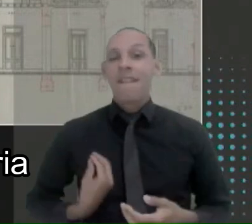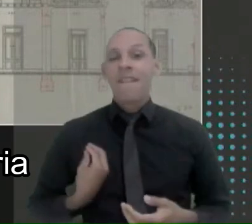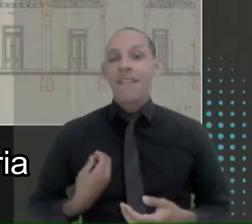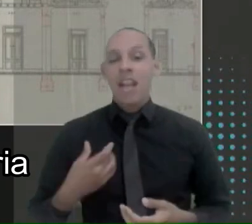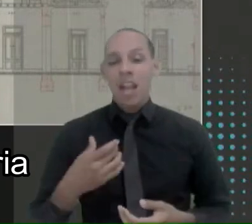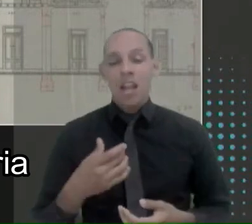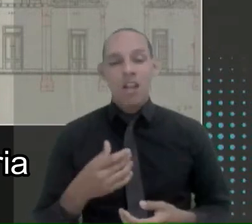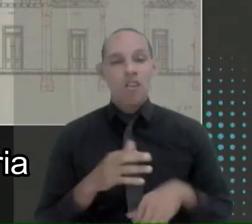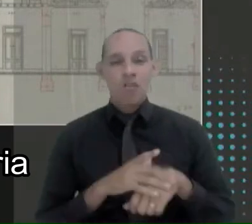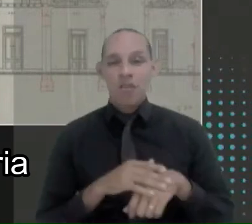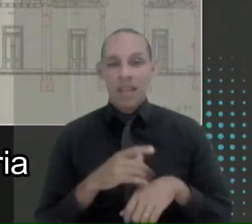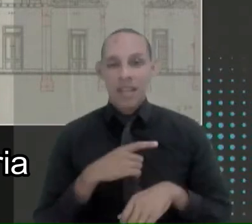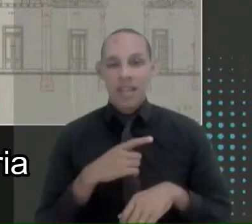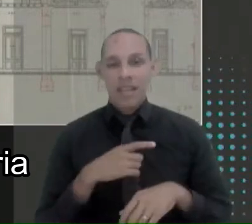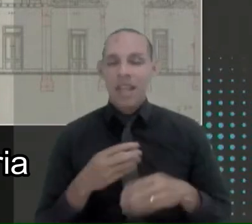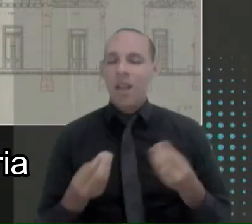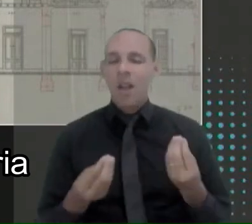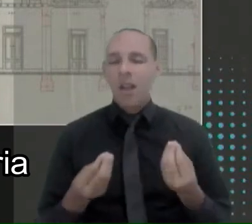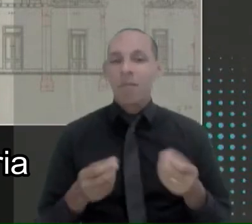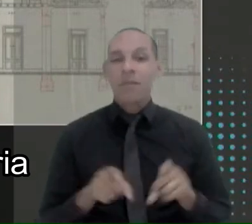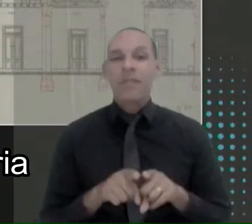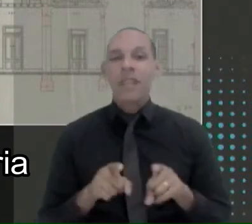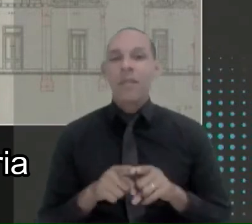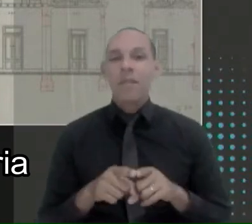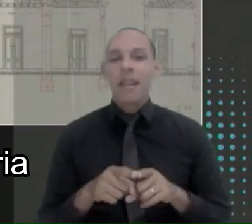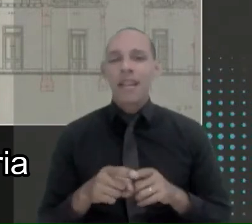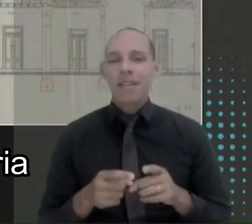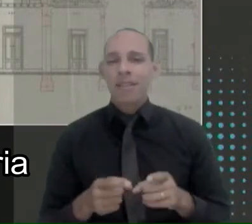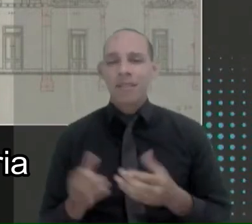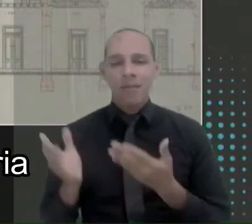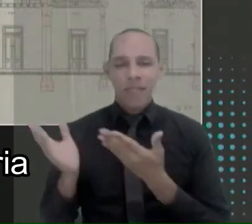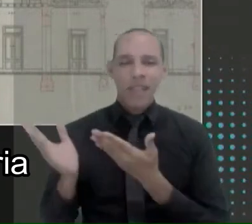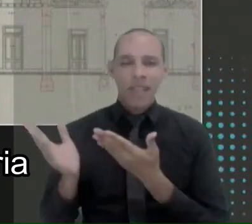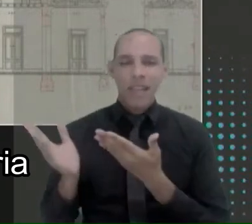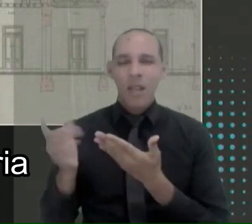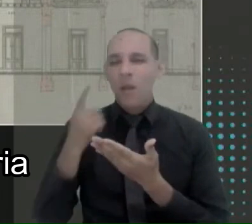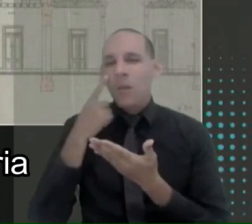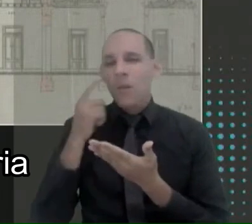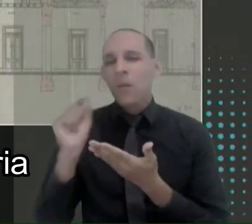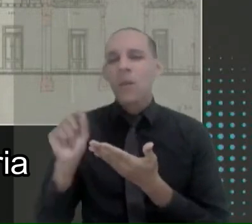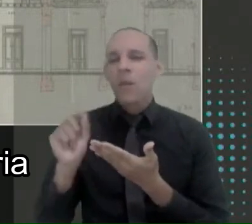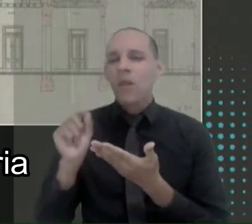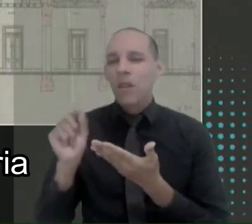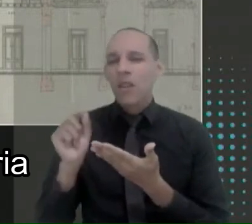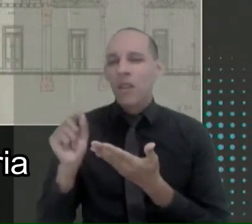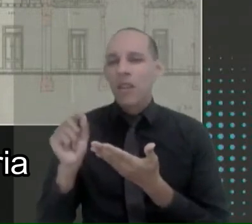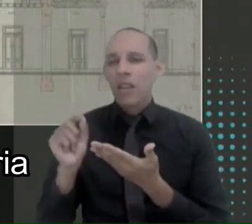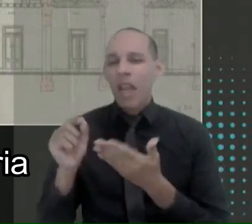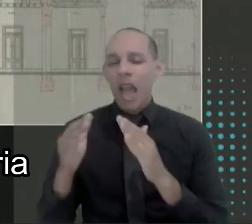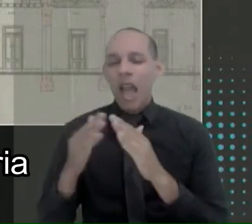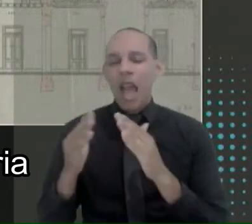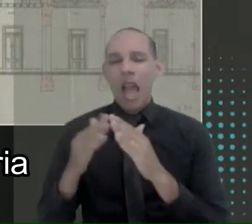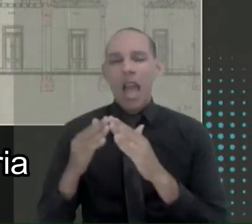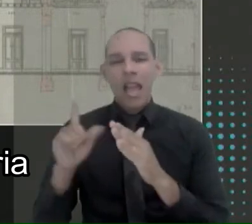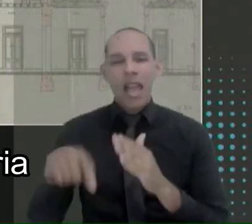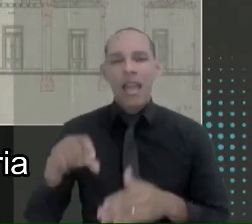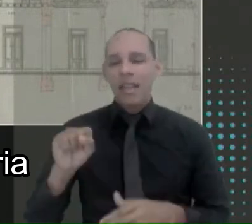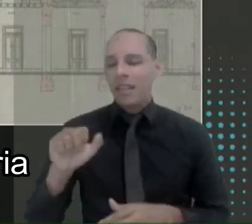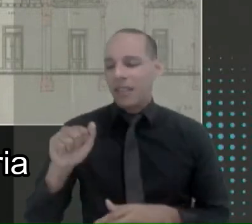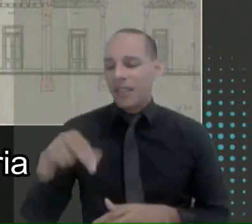de um sanatório para tísicos, para pessoas acometidas pela tuberculose, o que